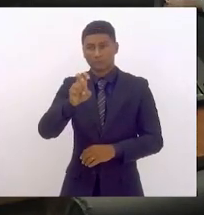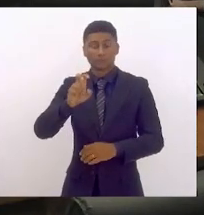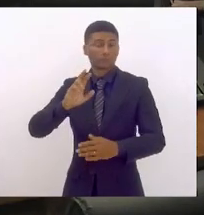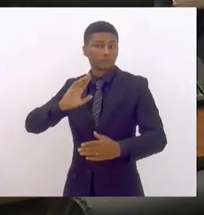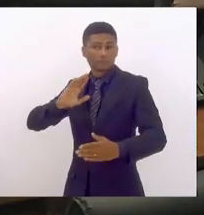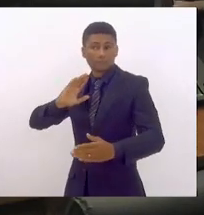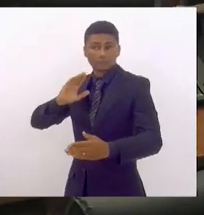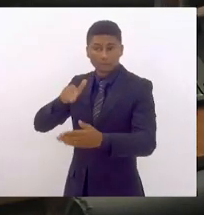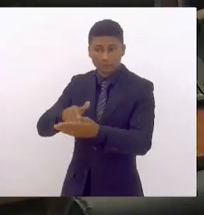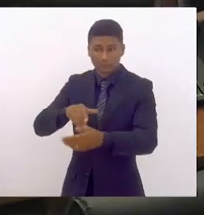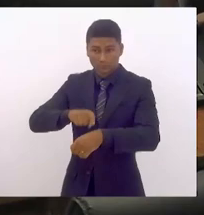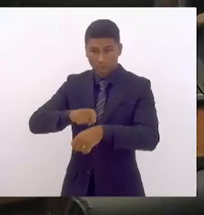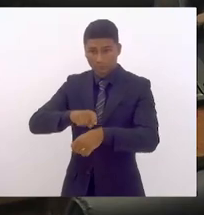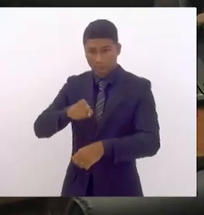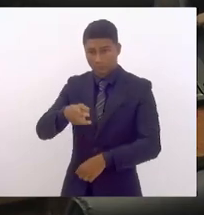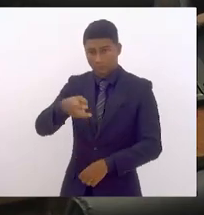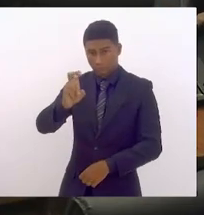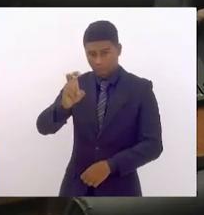17